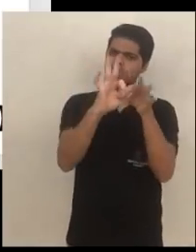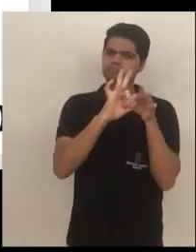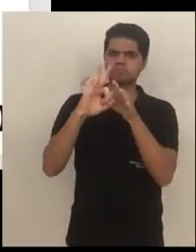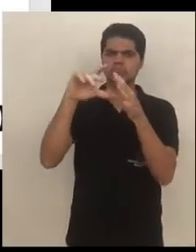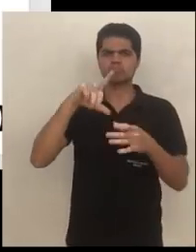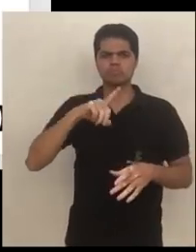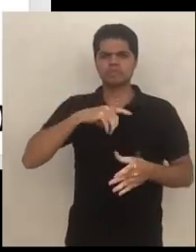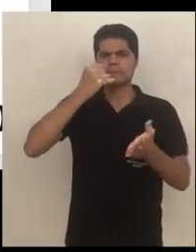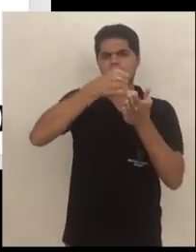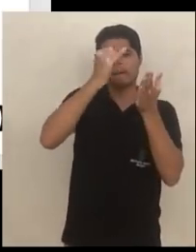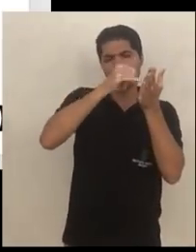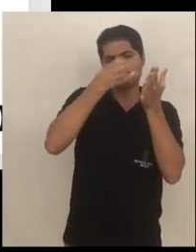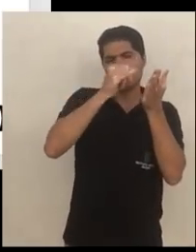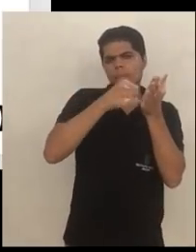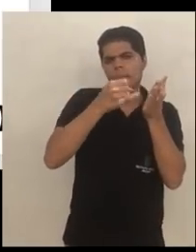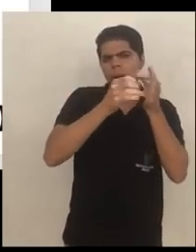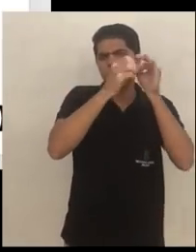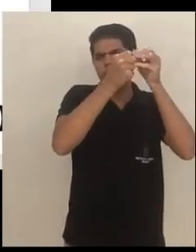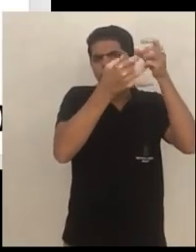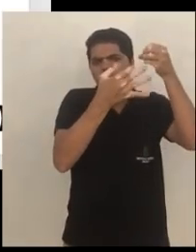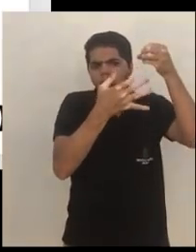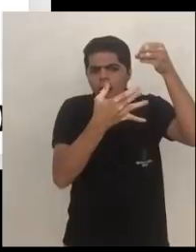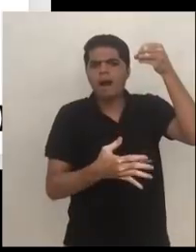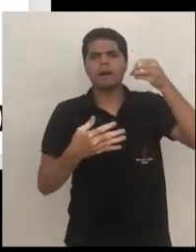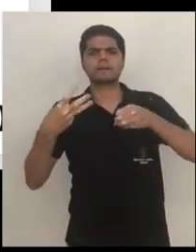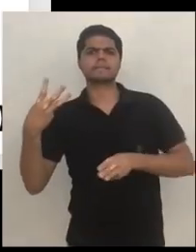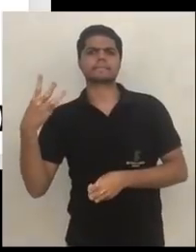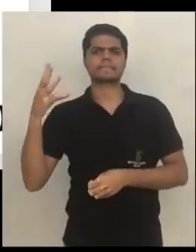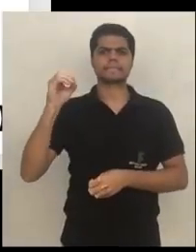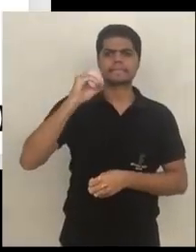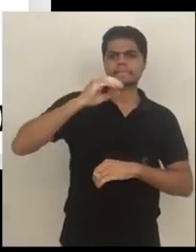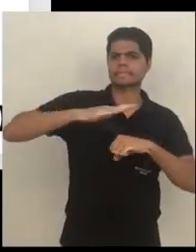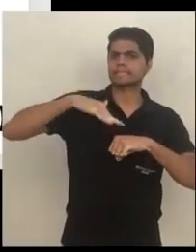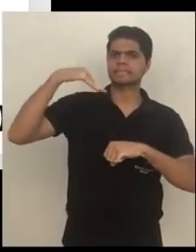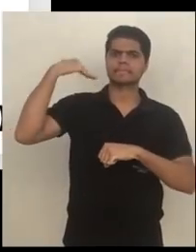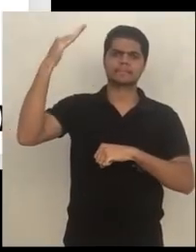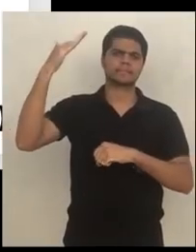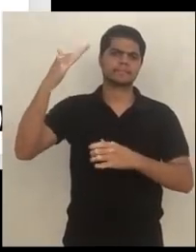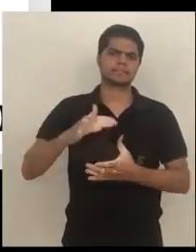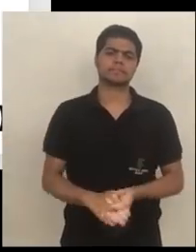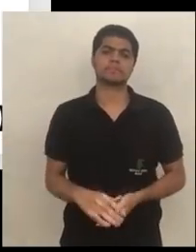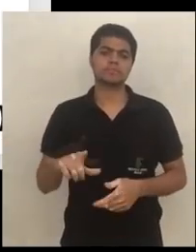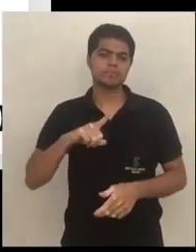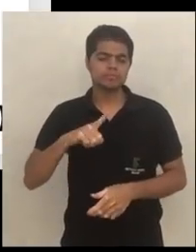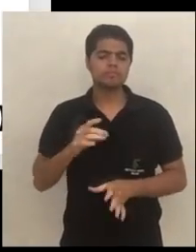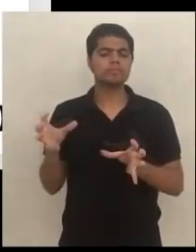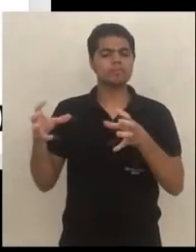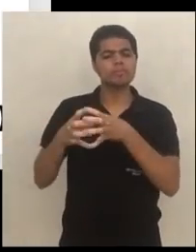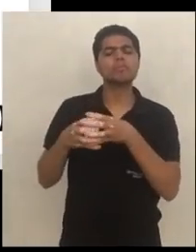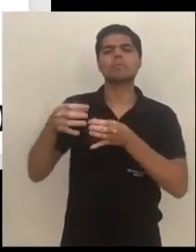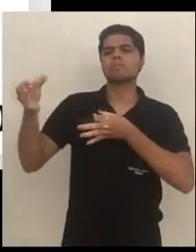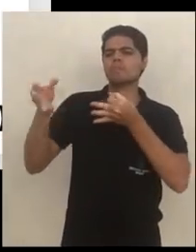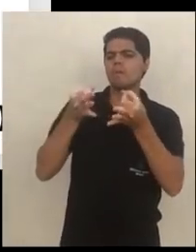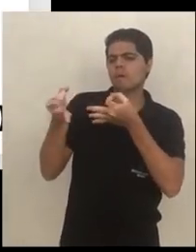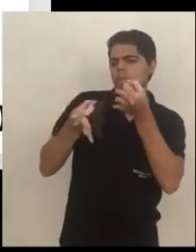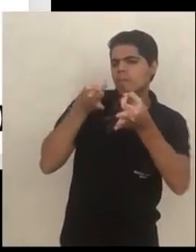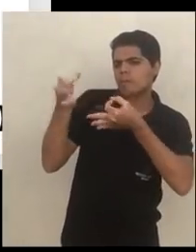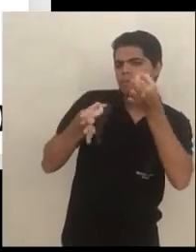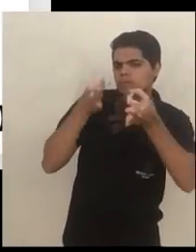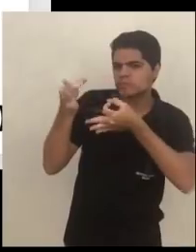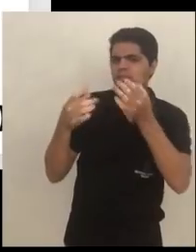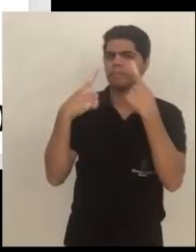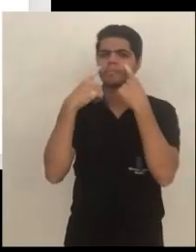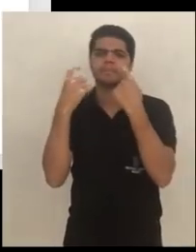300 inscrições no evento. Tivemos aí um grupo bastante interessante discutindo, de fato, o